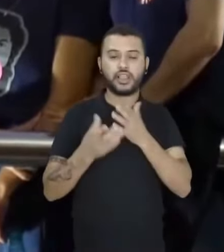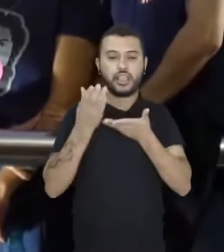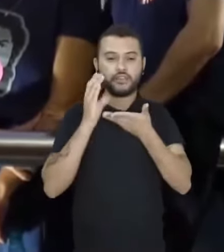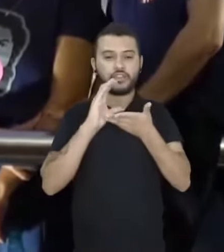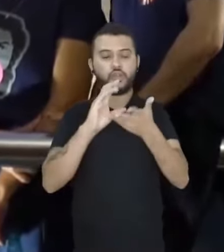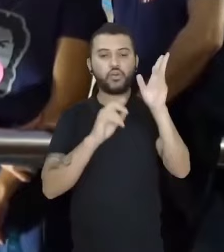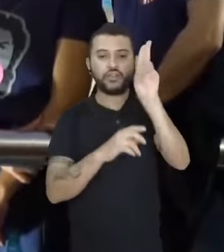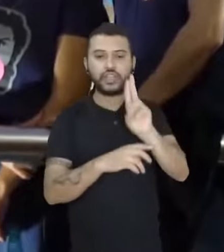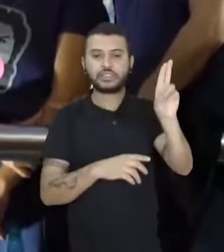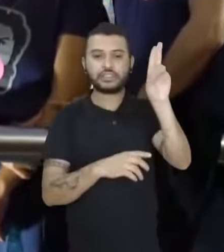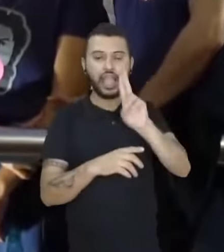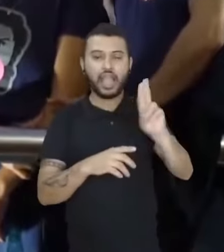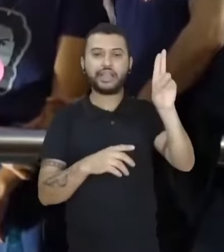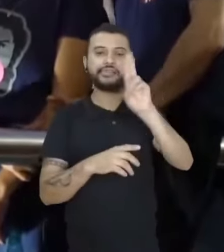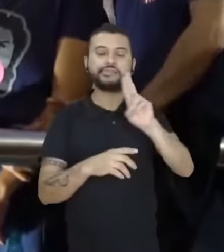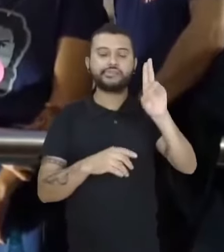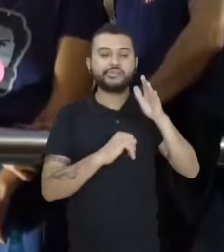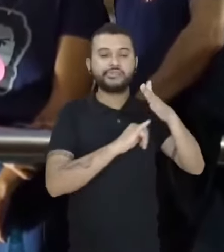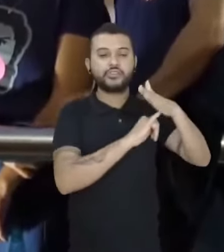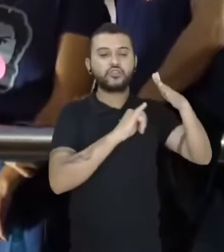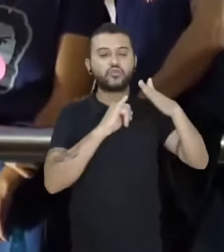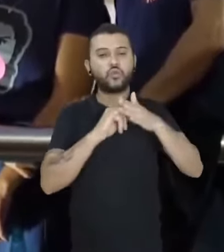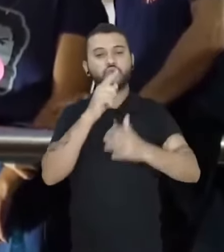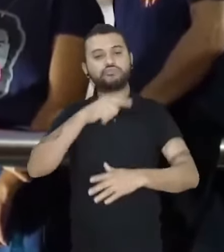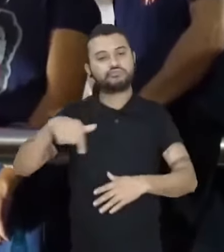universitários e todos os institutos federais,